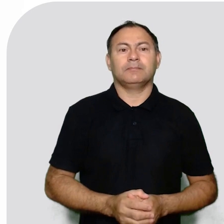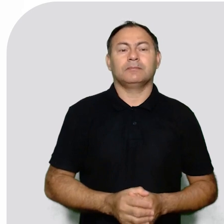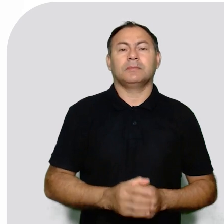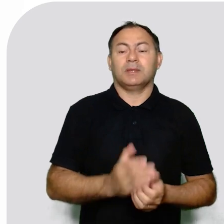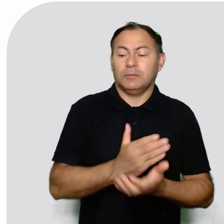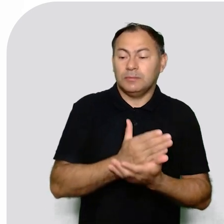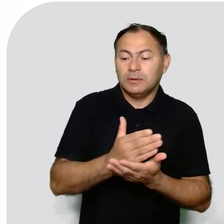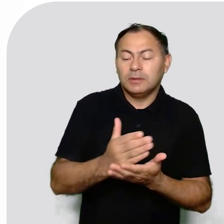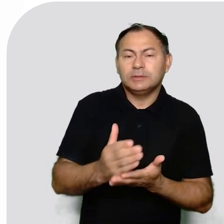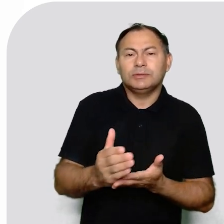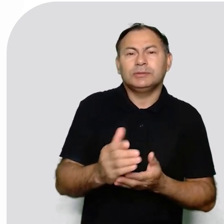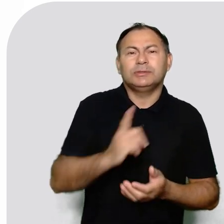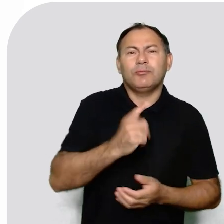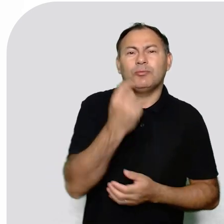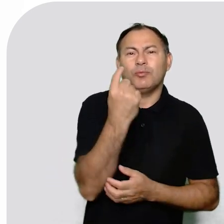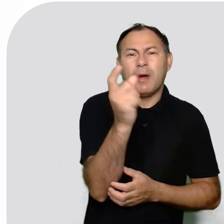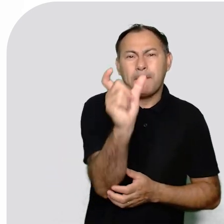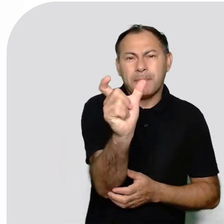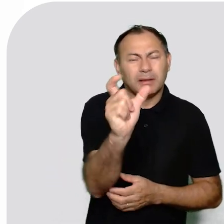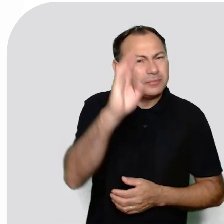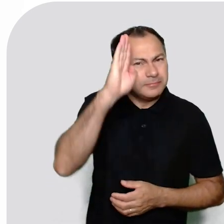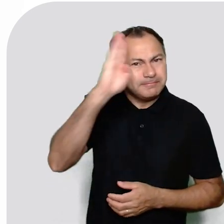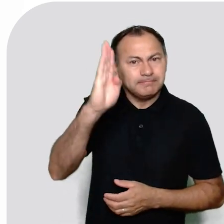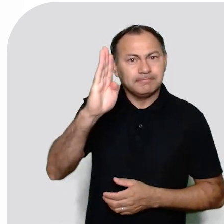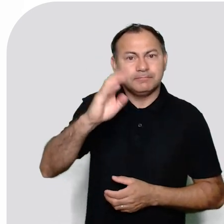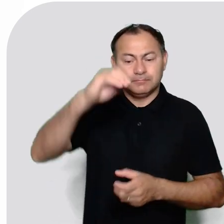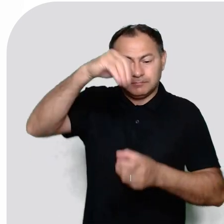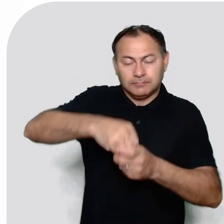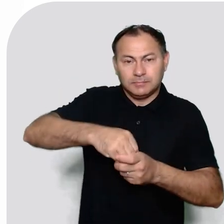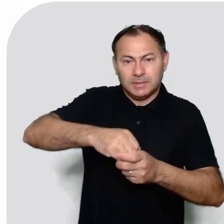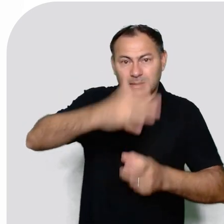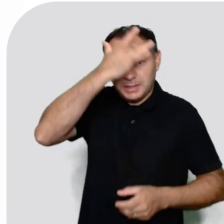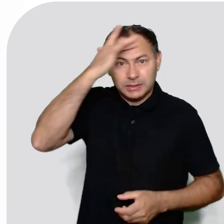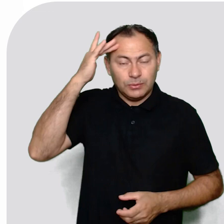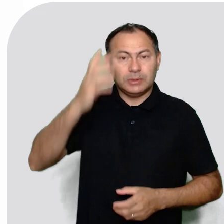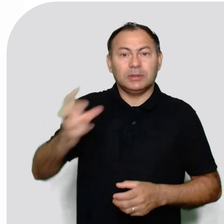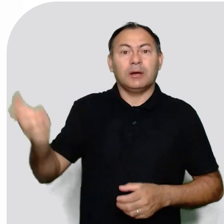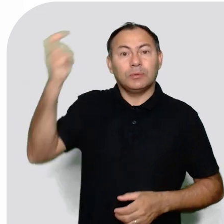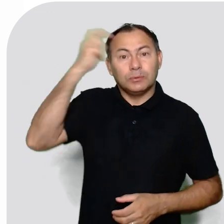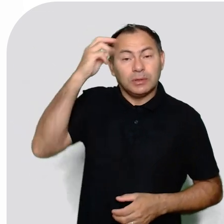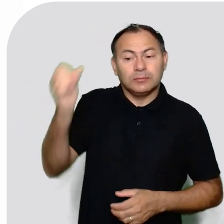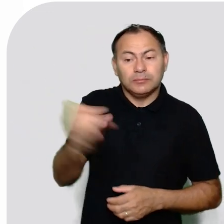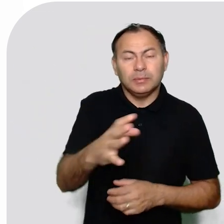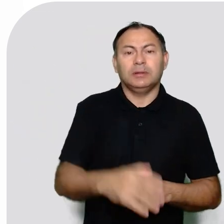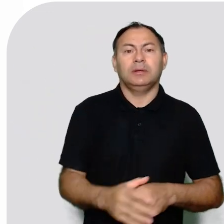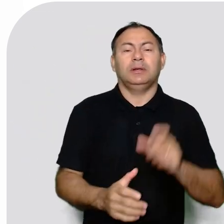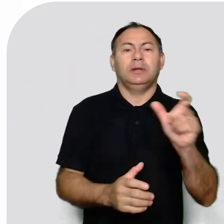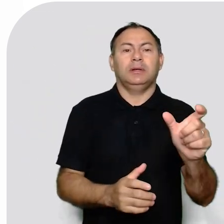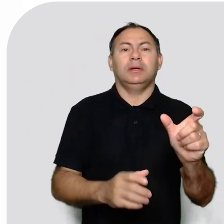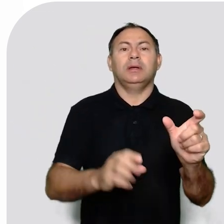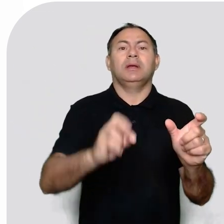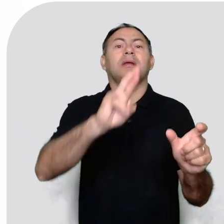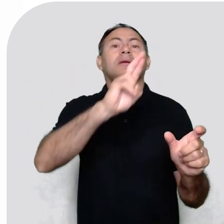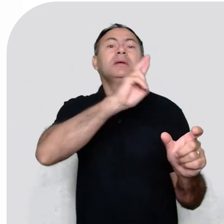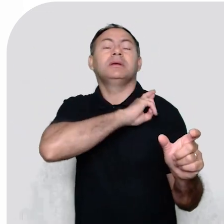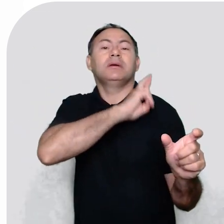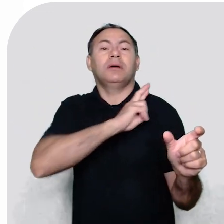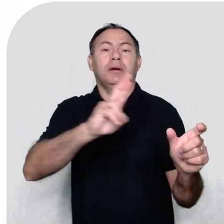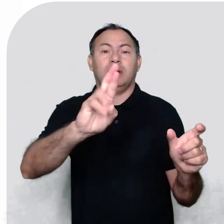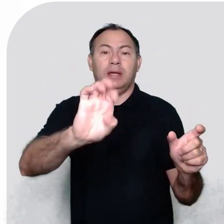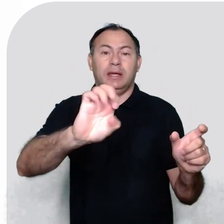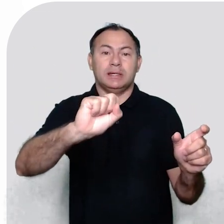Emergia uma palavra-chave para situar o ser humano no seio da cultura moderna, o termo